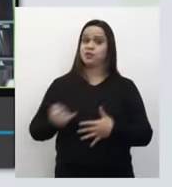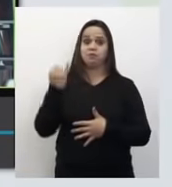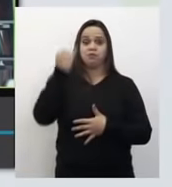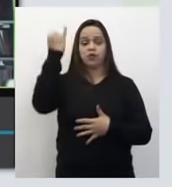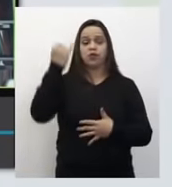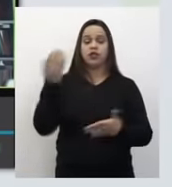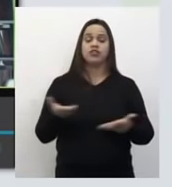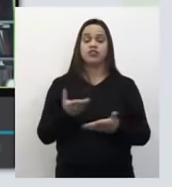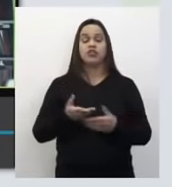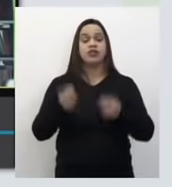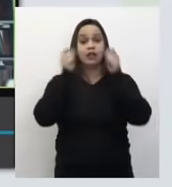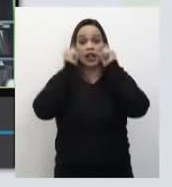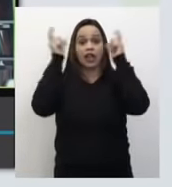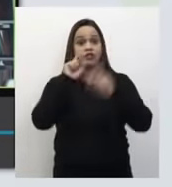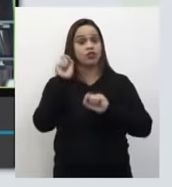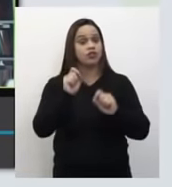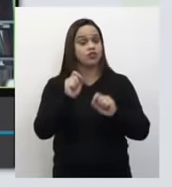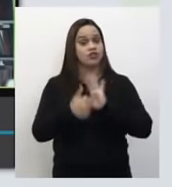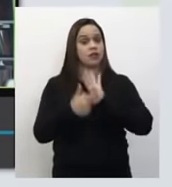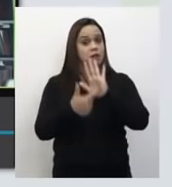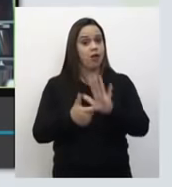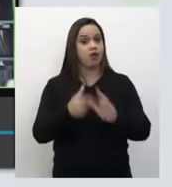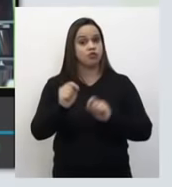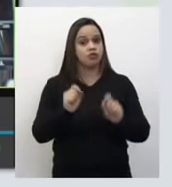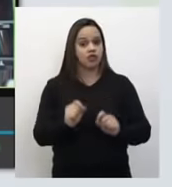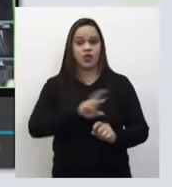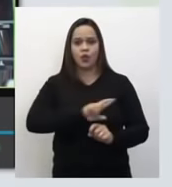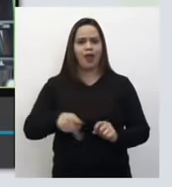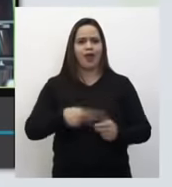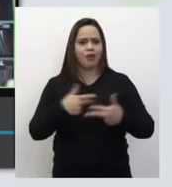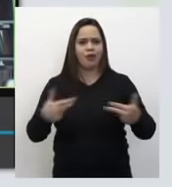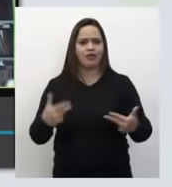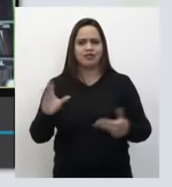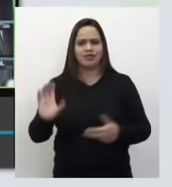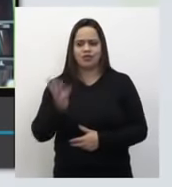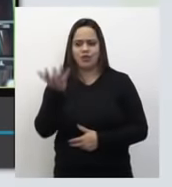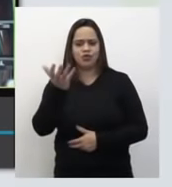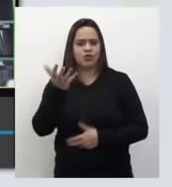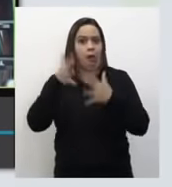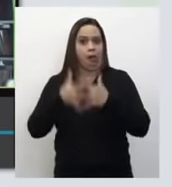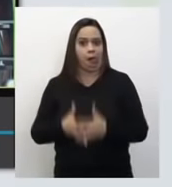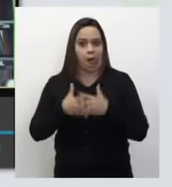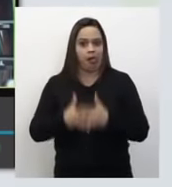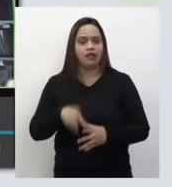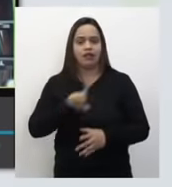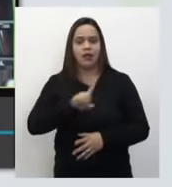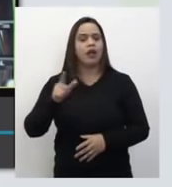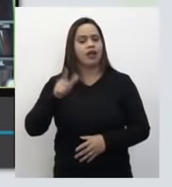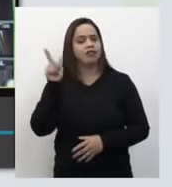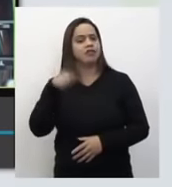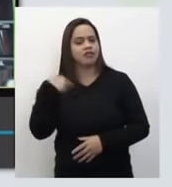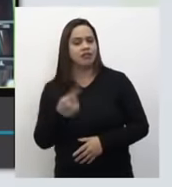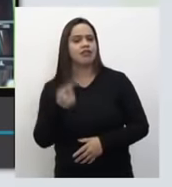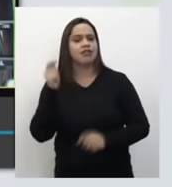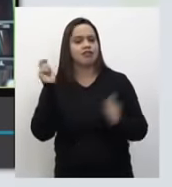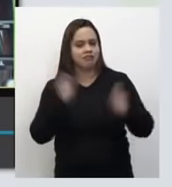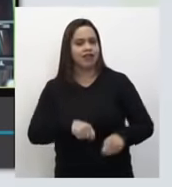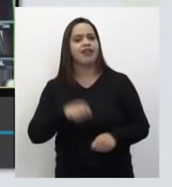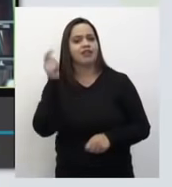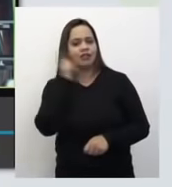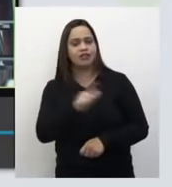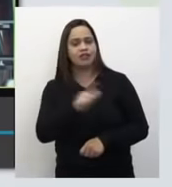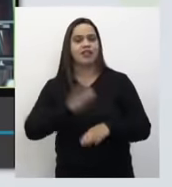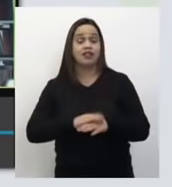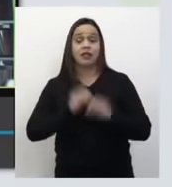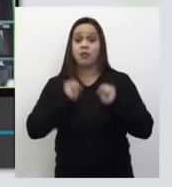que o que você traz não são soluções complicadas, né? São soluções que estão ao nosso alcance, que podem nascer aqui dentro mesmo e que podem começar